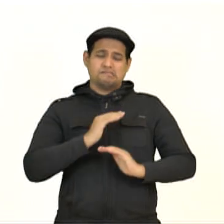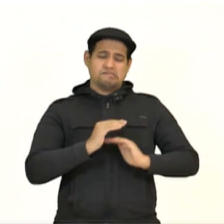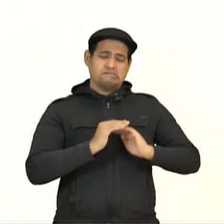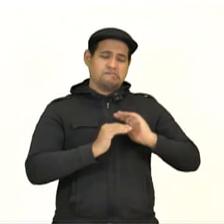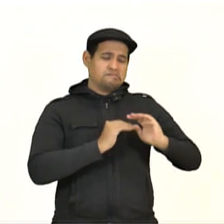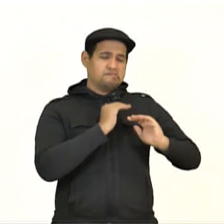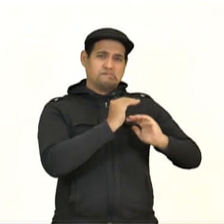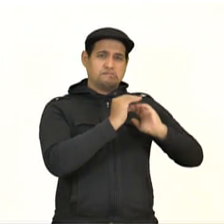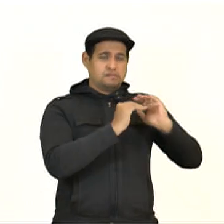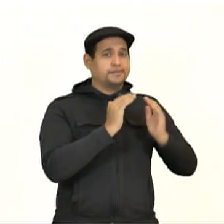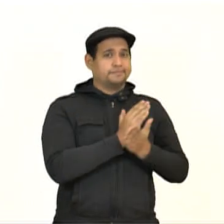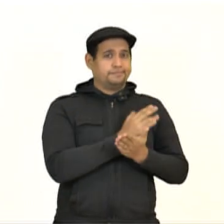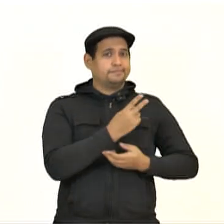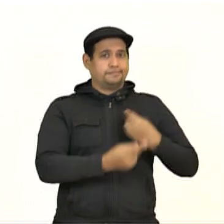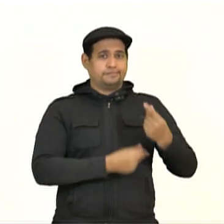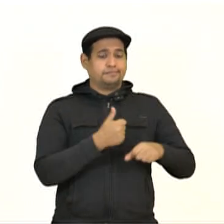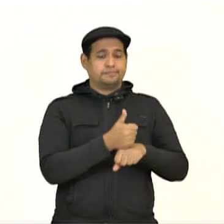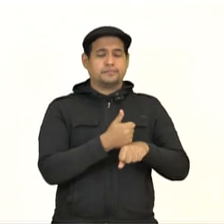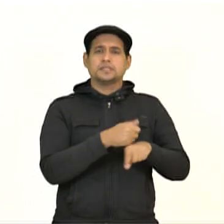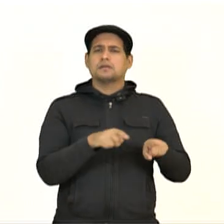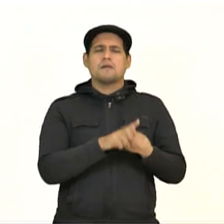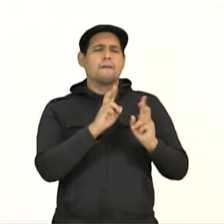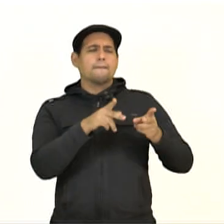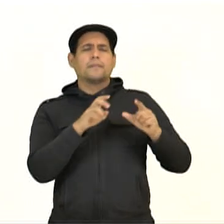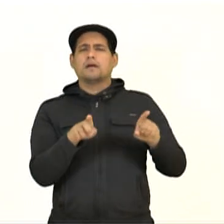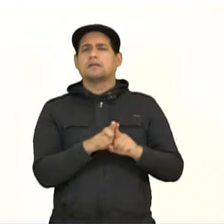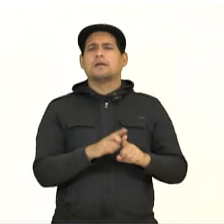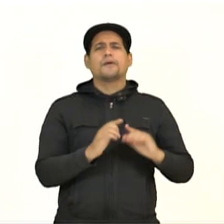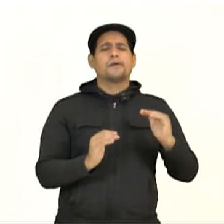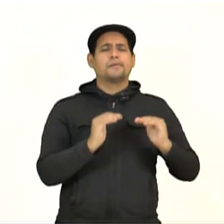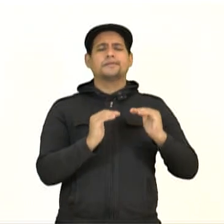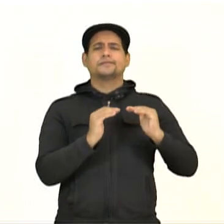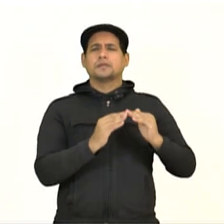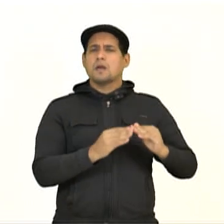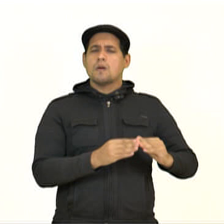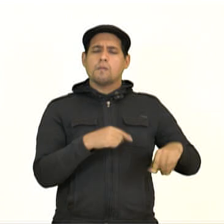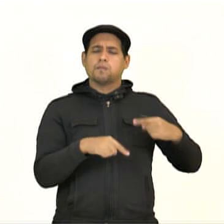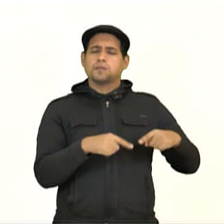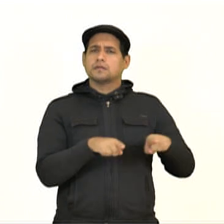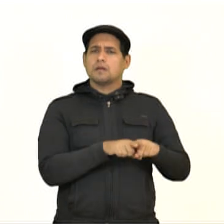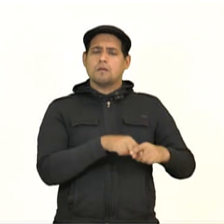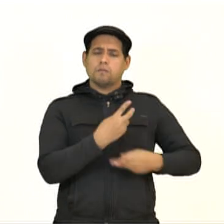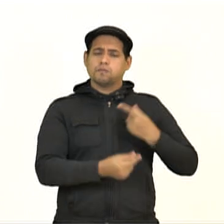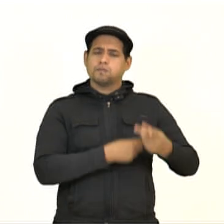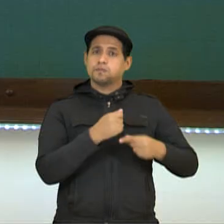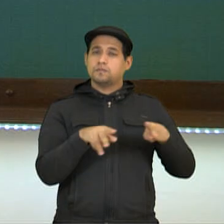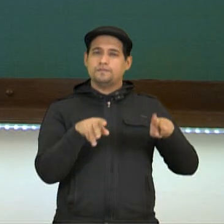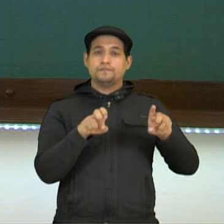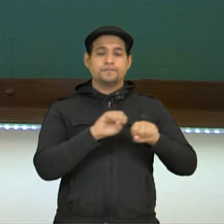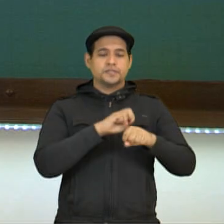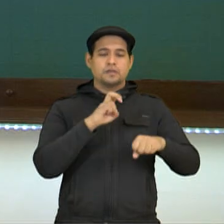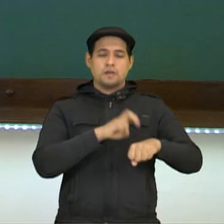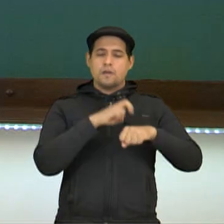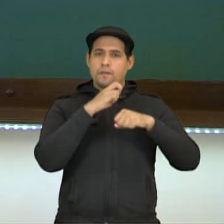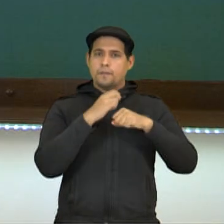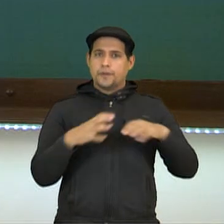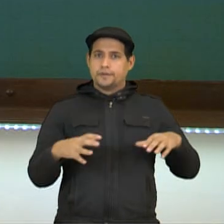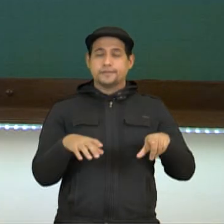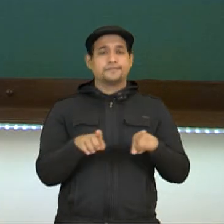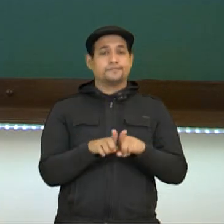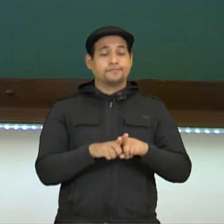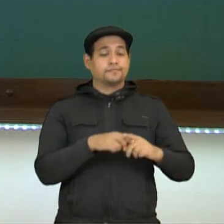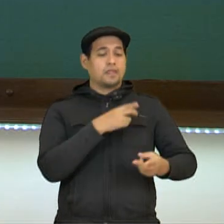dizem economistas. Veja medidas políticas e econômicas de países em resposta à pandemia, ou seja, a